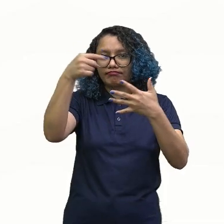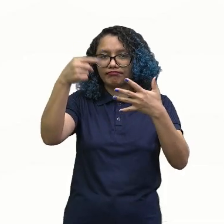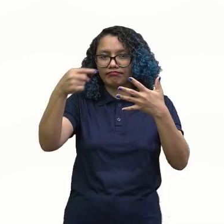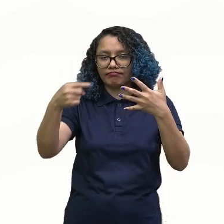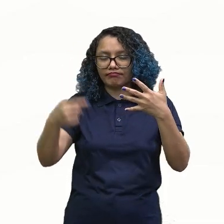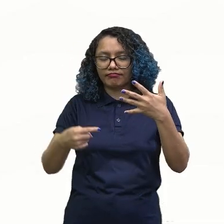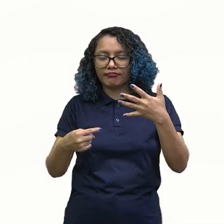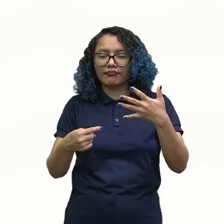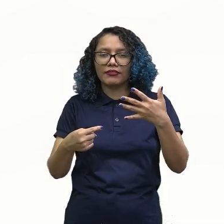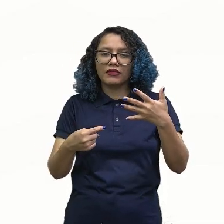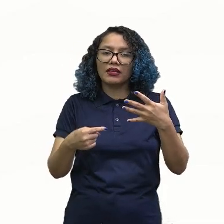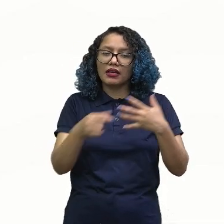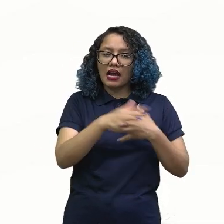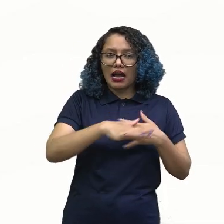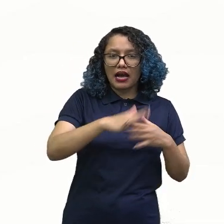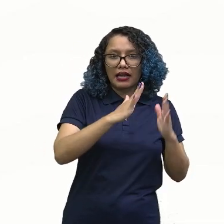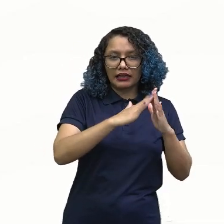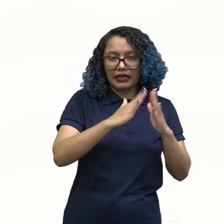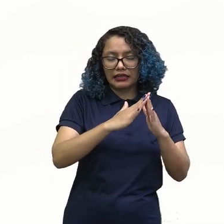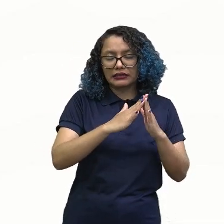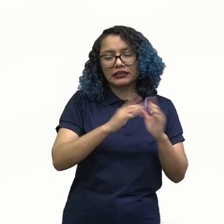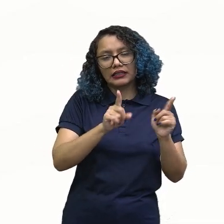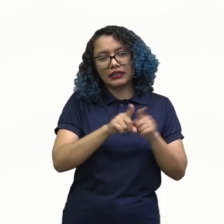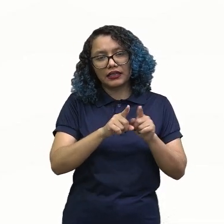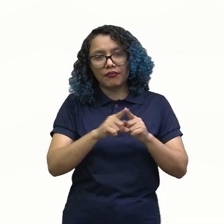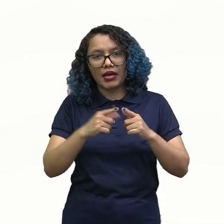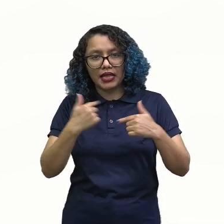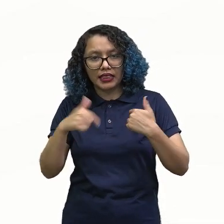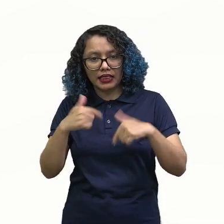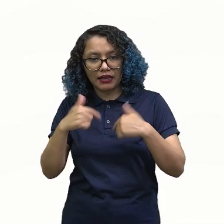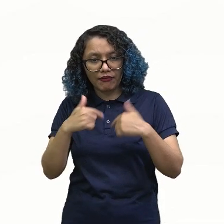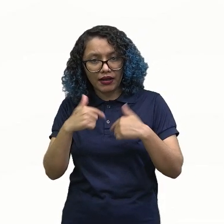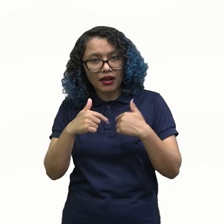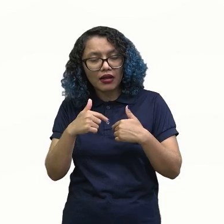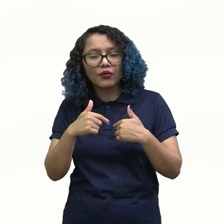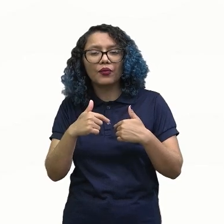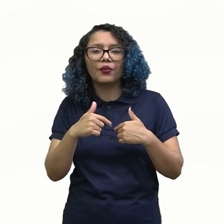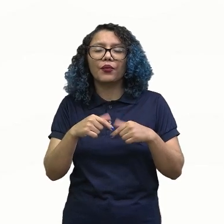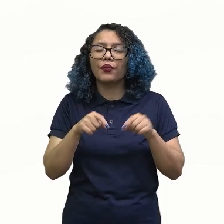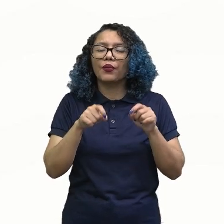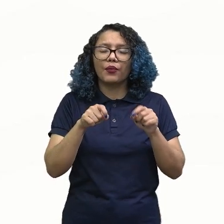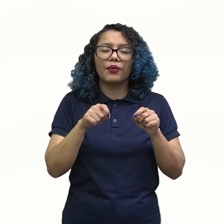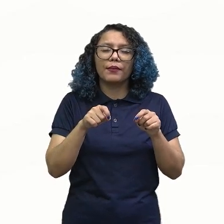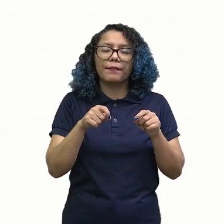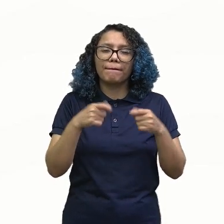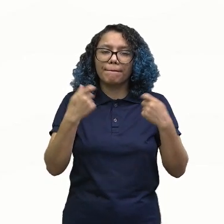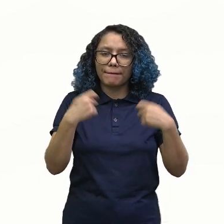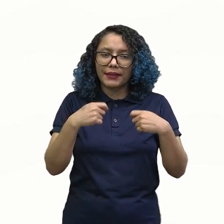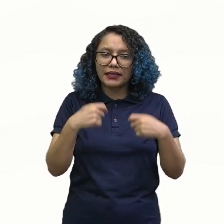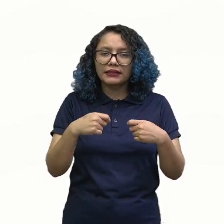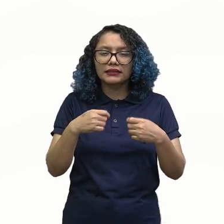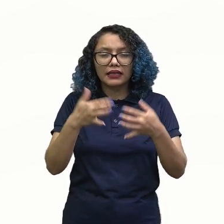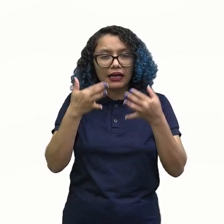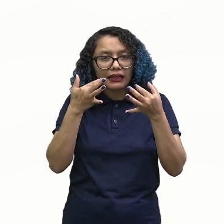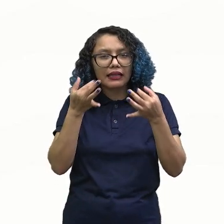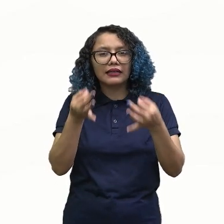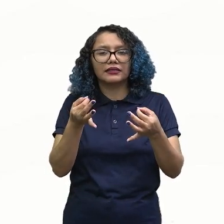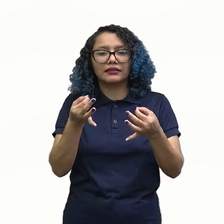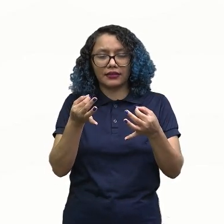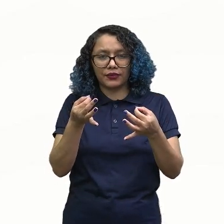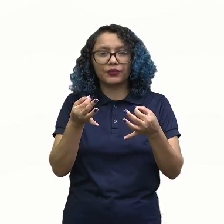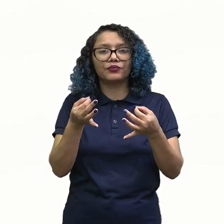tanto em ambientes domiciliares quanto profissionais, preciso